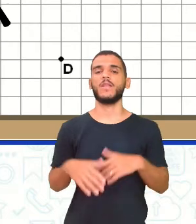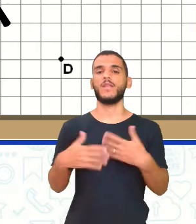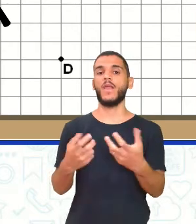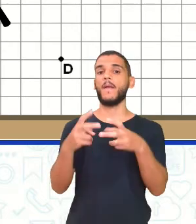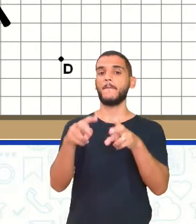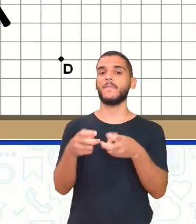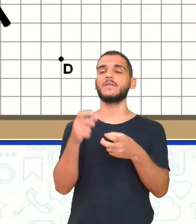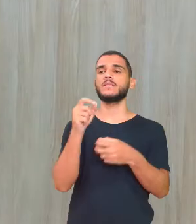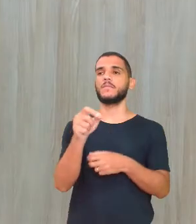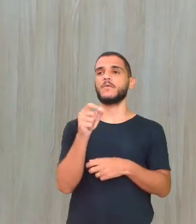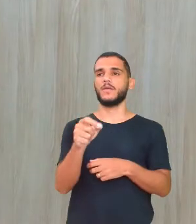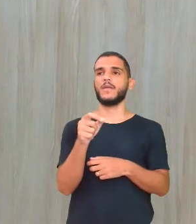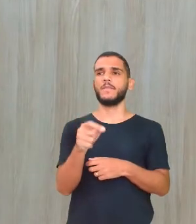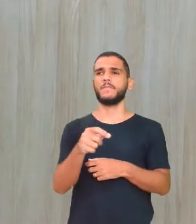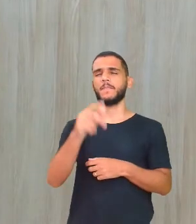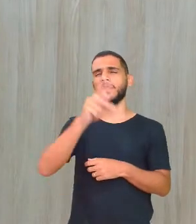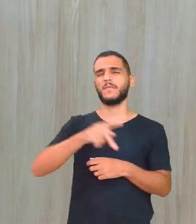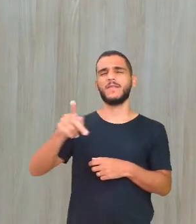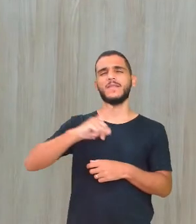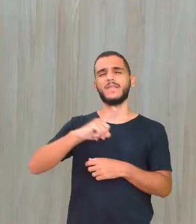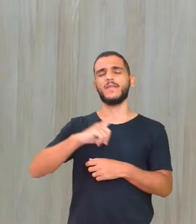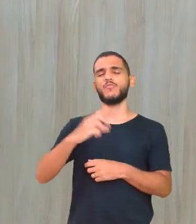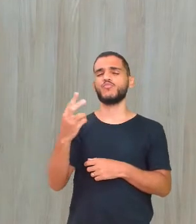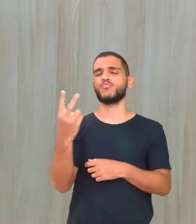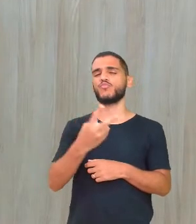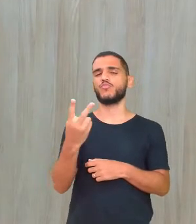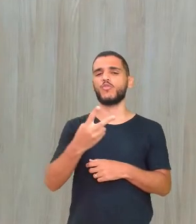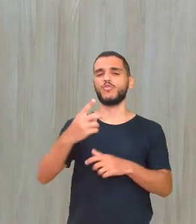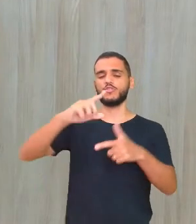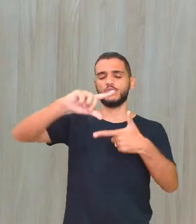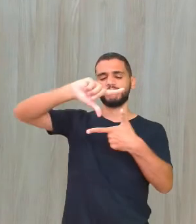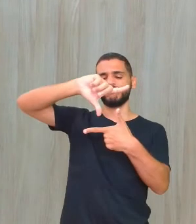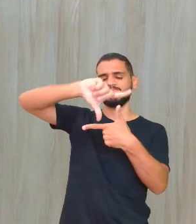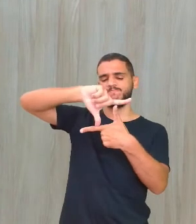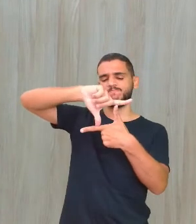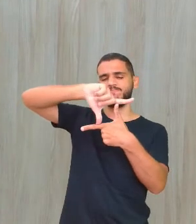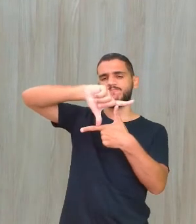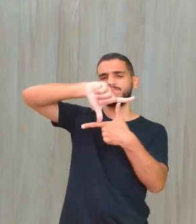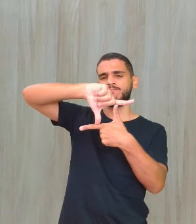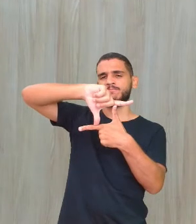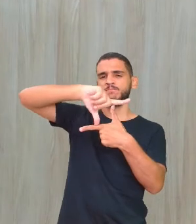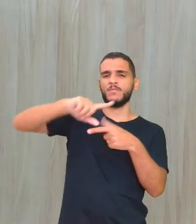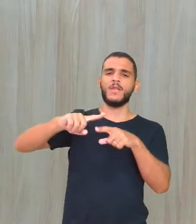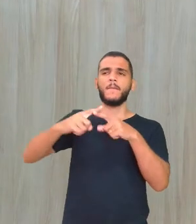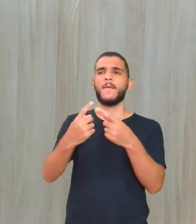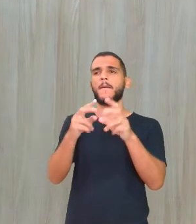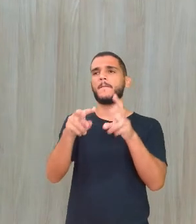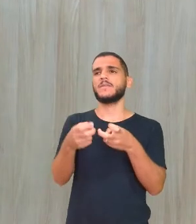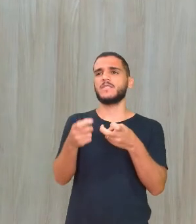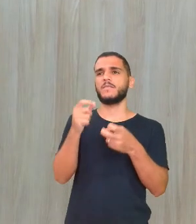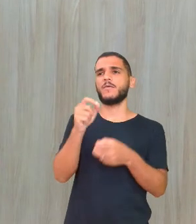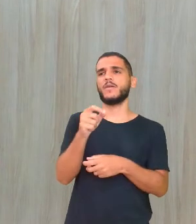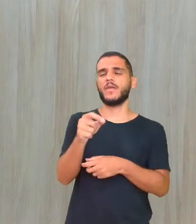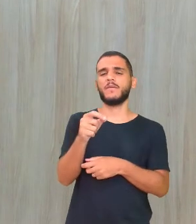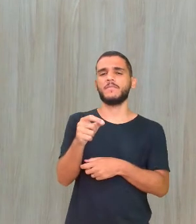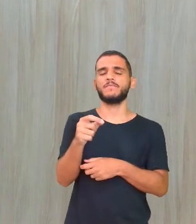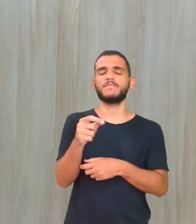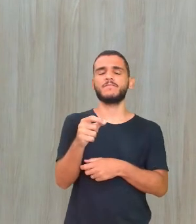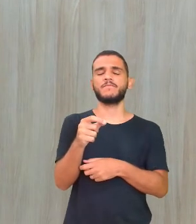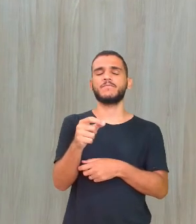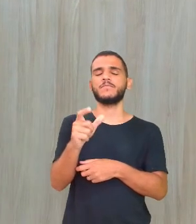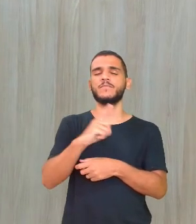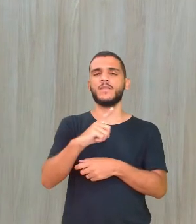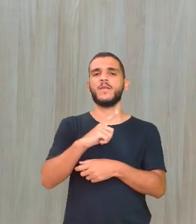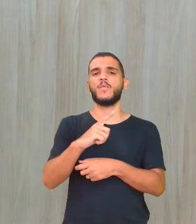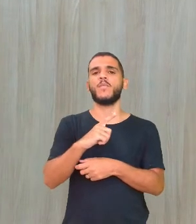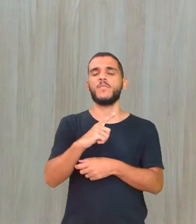Perceba que, professora, mas tem 2 quadradinhos. Mas olhe que aqui, quando você está determinando que o